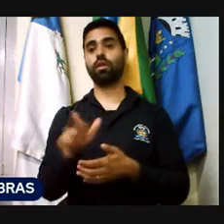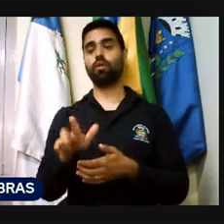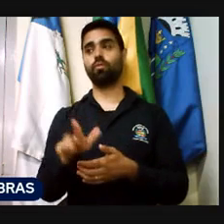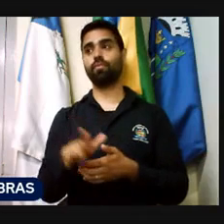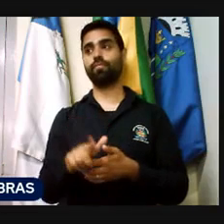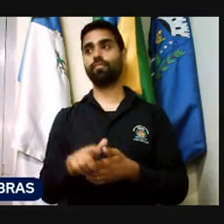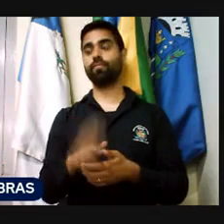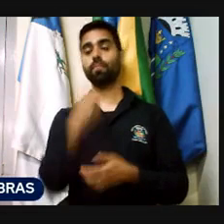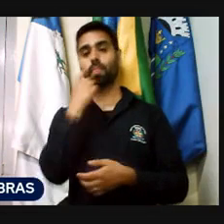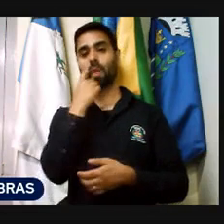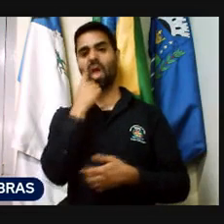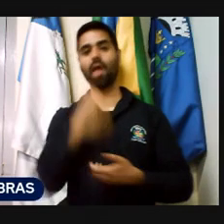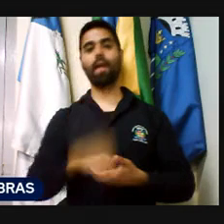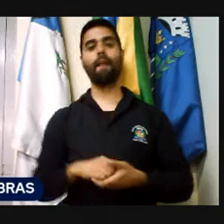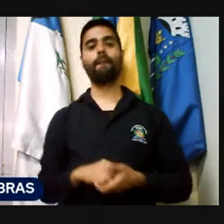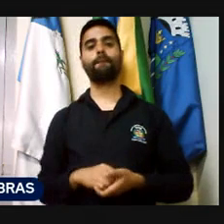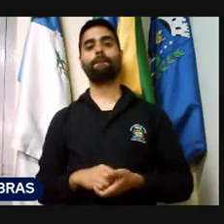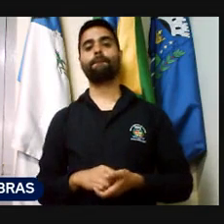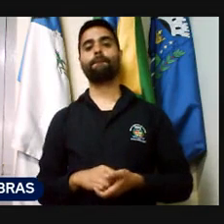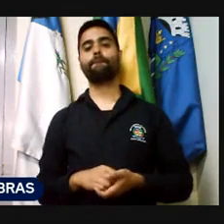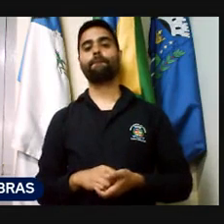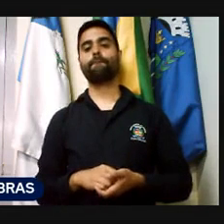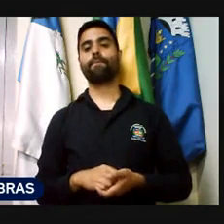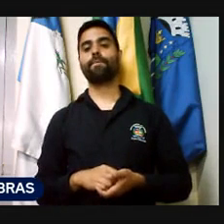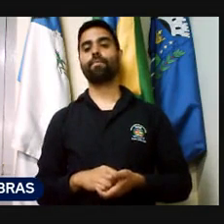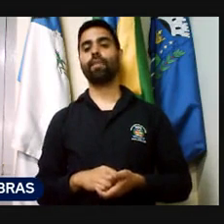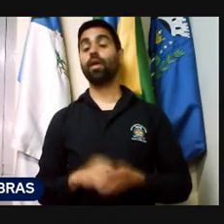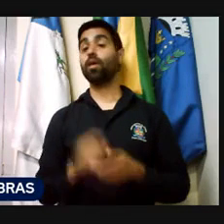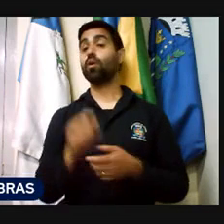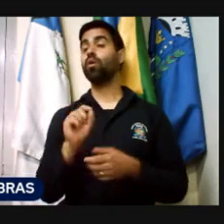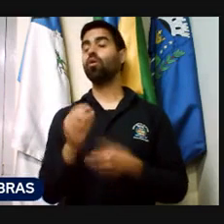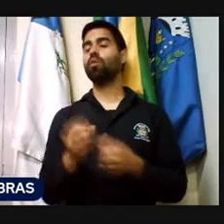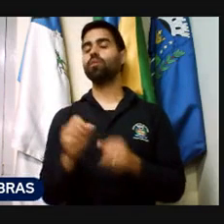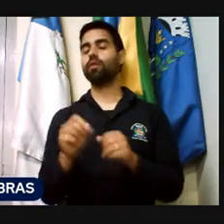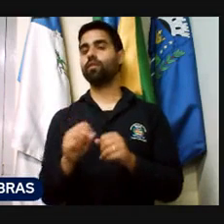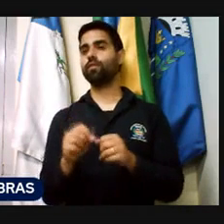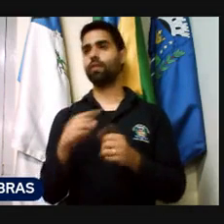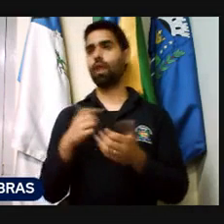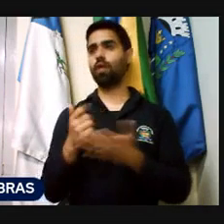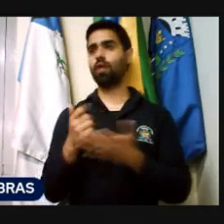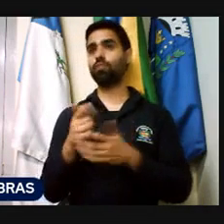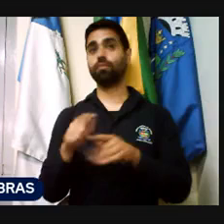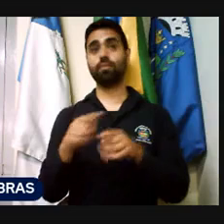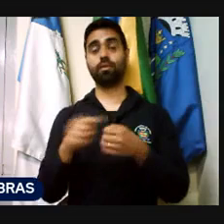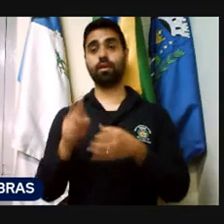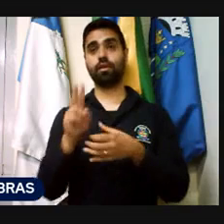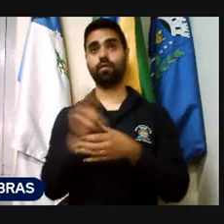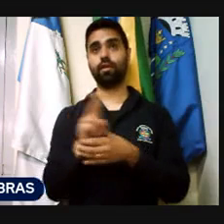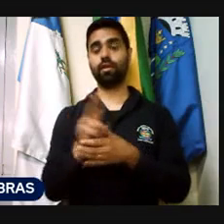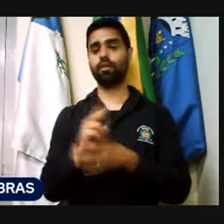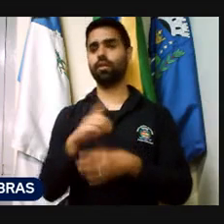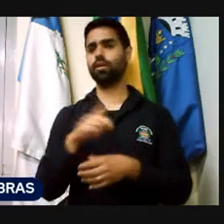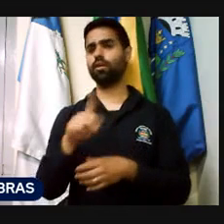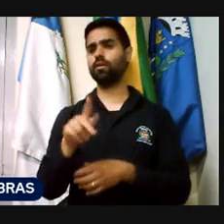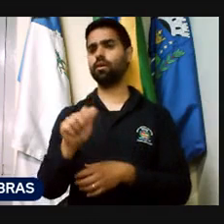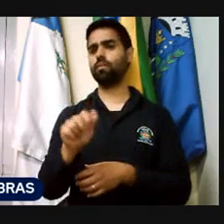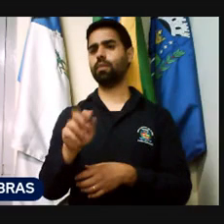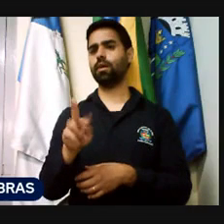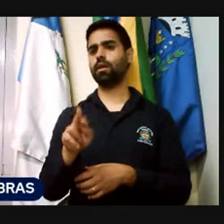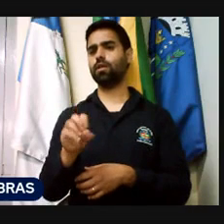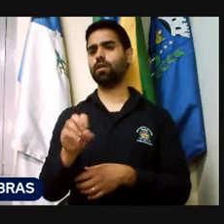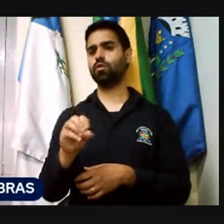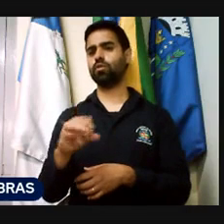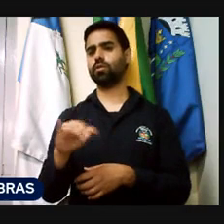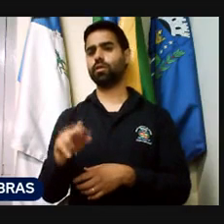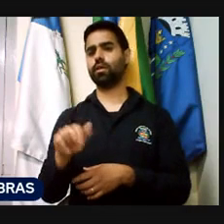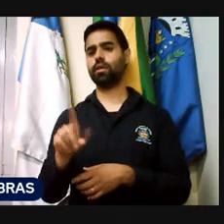A implementação do regime de previdência complementar se dará por meio de adesão pelo município de Valença na qualidade de patrocinador a plano de